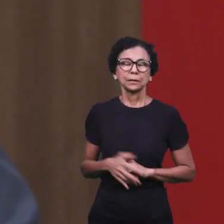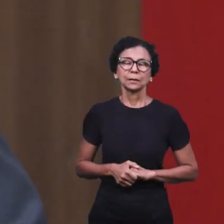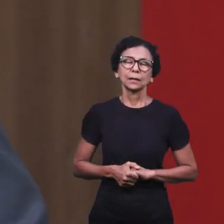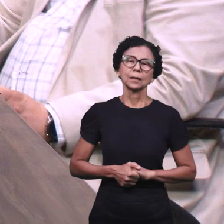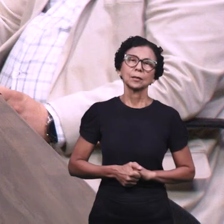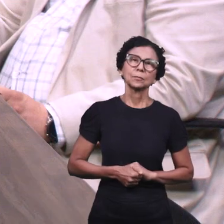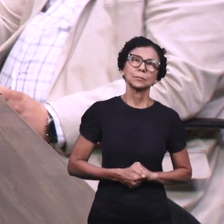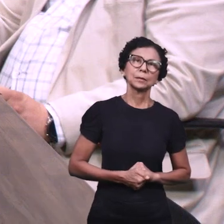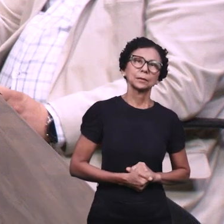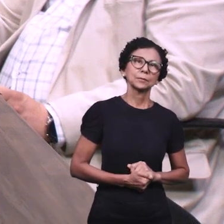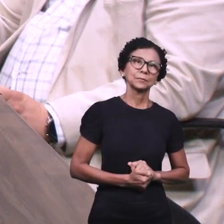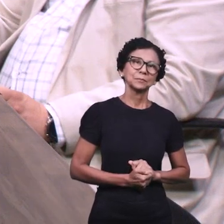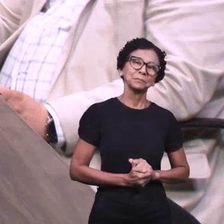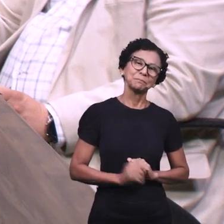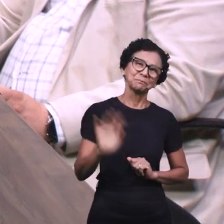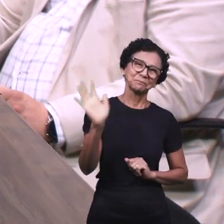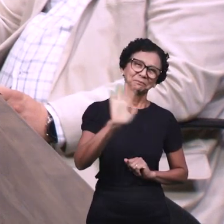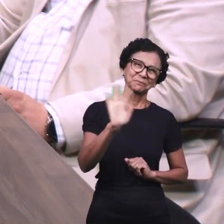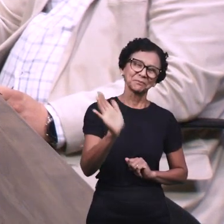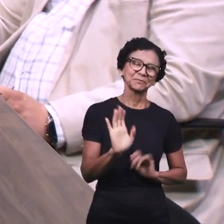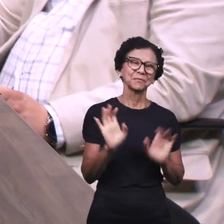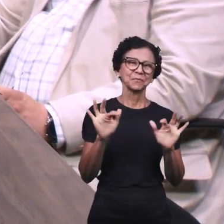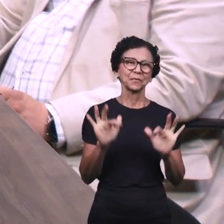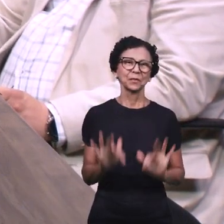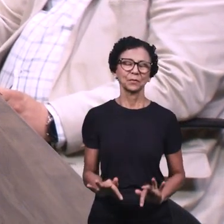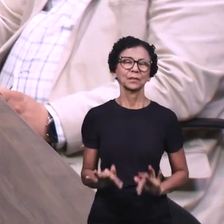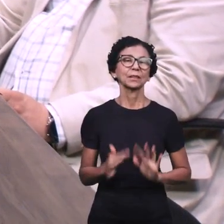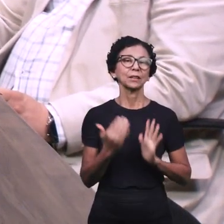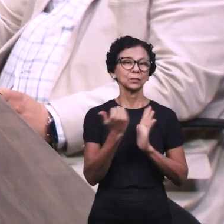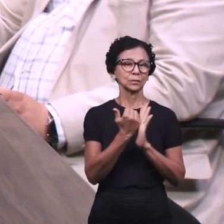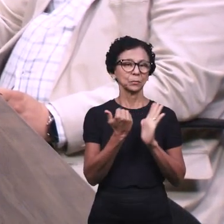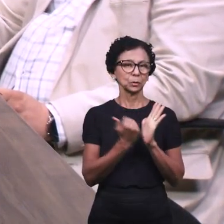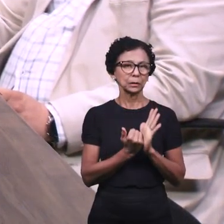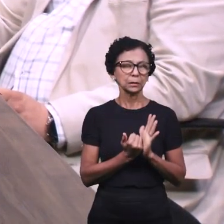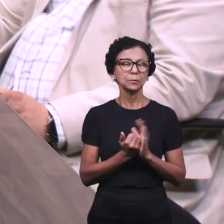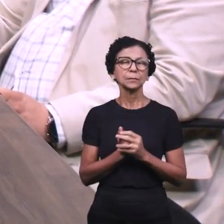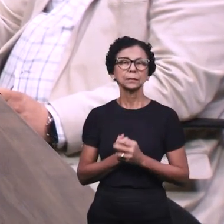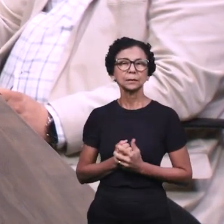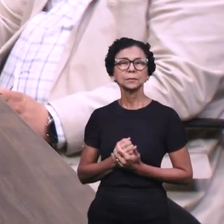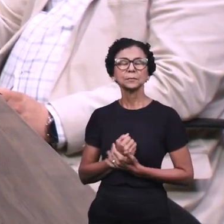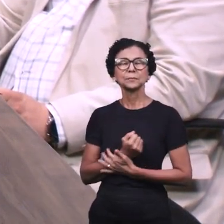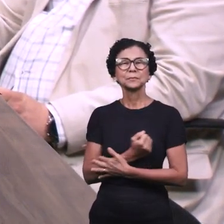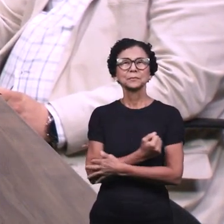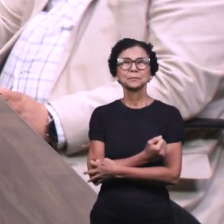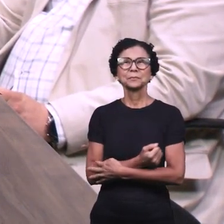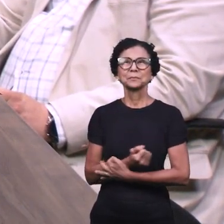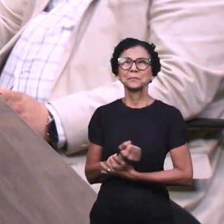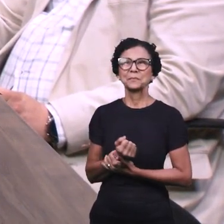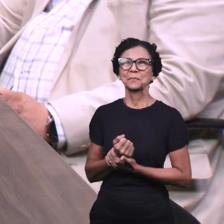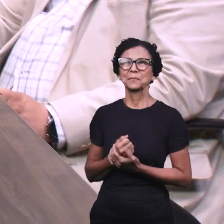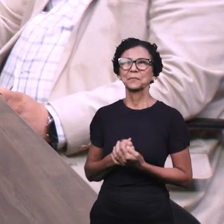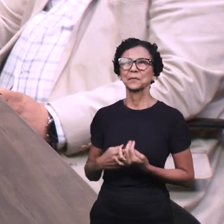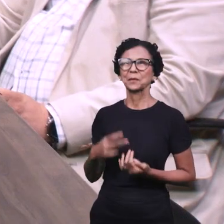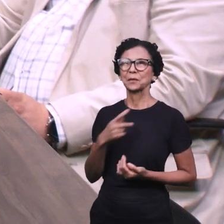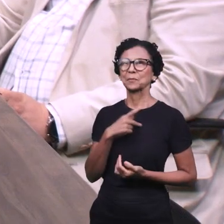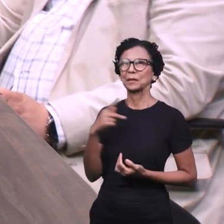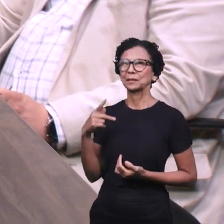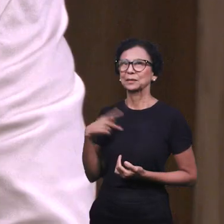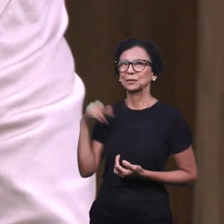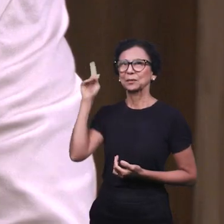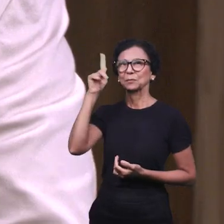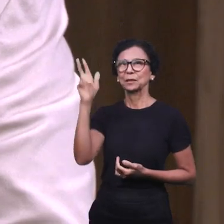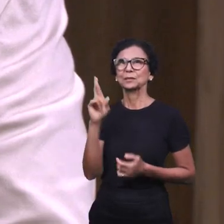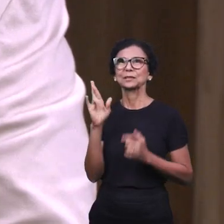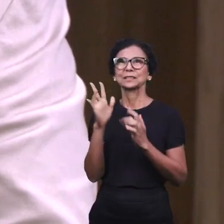porque nós estamos chegando ao final de mais um episódio do programa Ciência e Fé. Pastor Tiago, a paz do Senhor. Paz